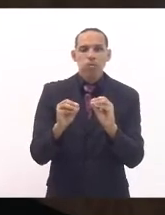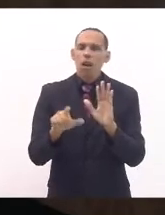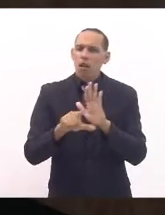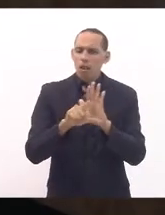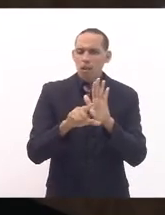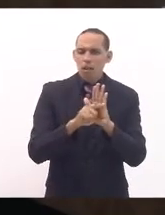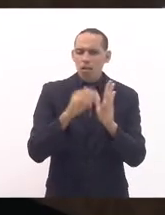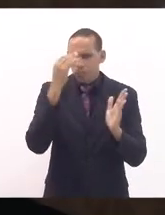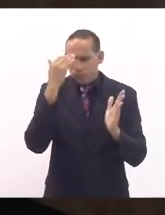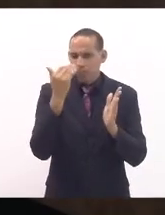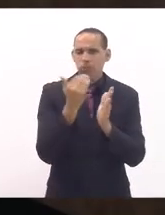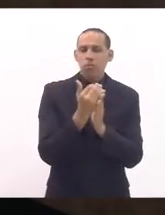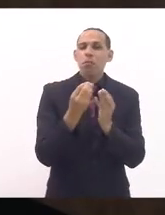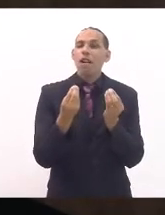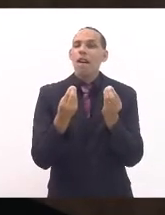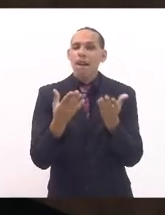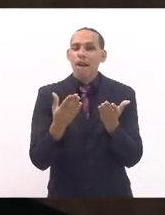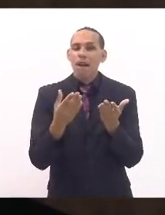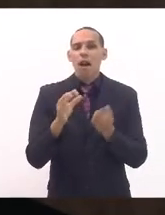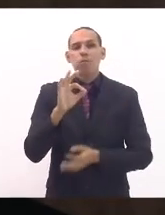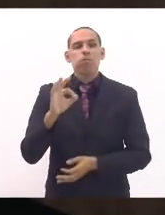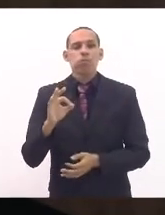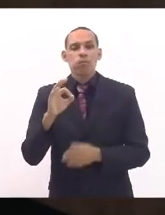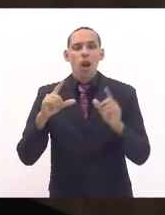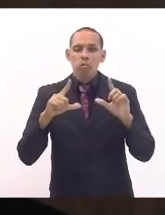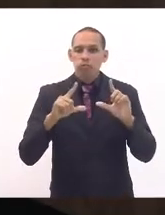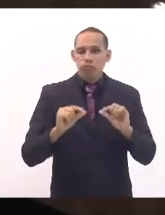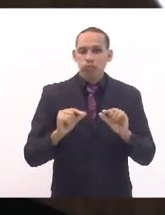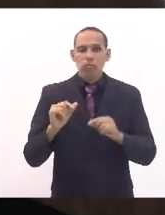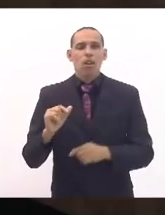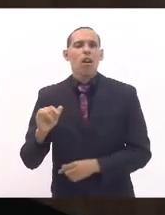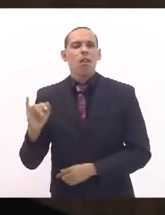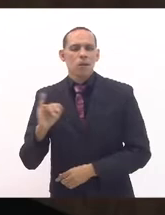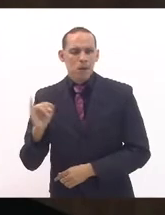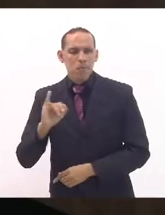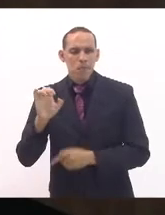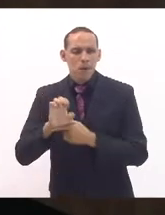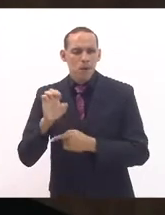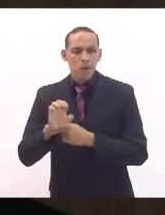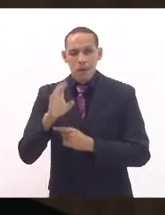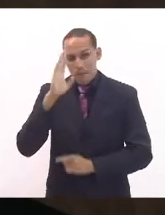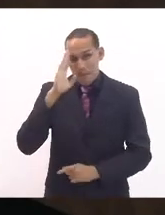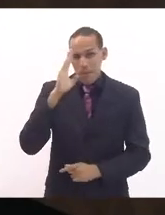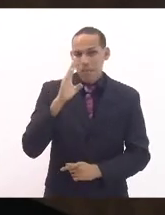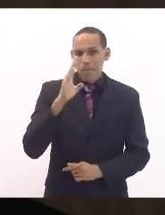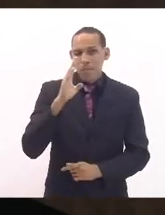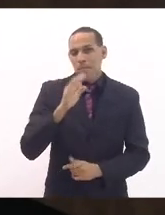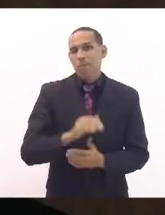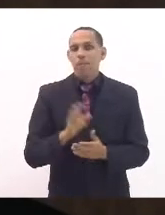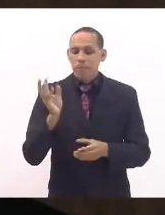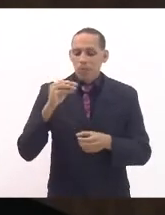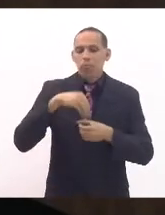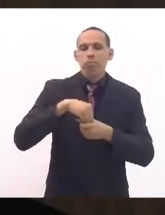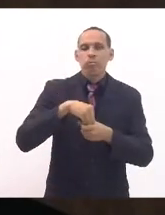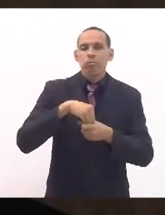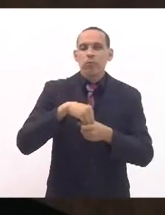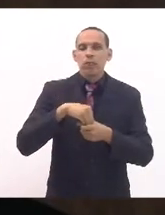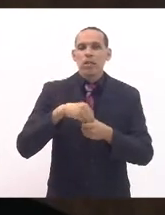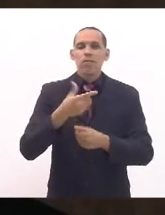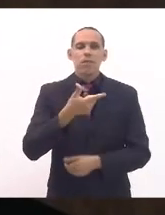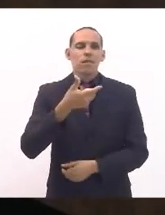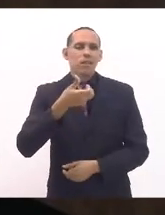cabíveis para a redução de alíquota dos impostos estaduais, em especial as contidas na